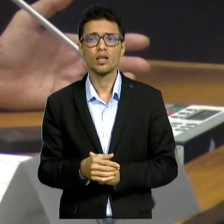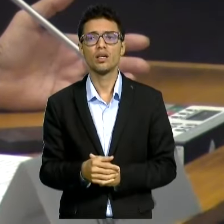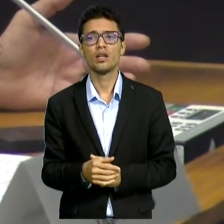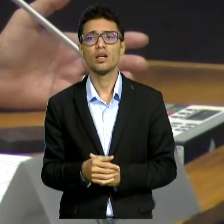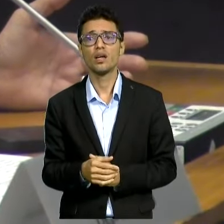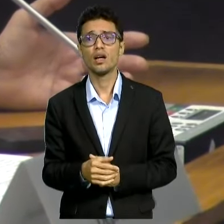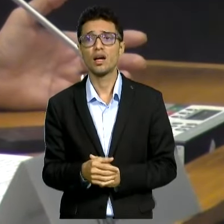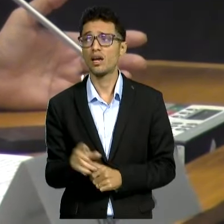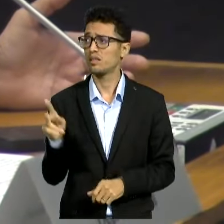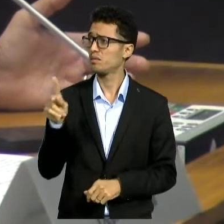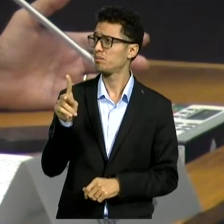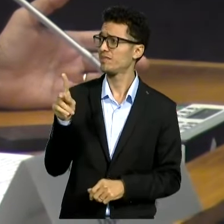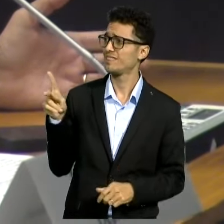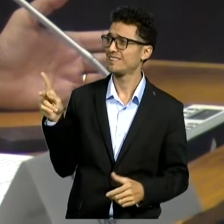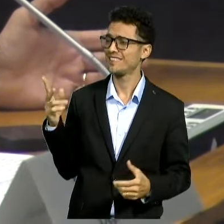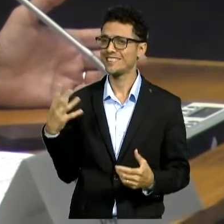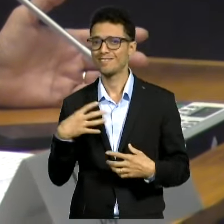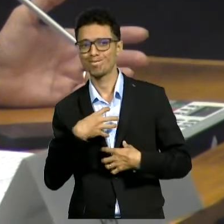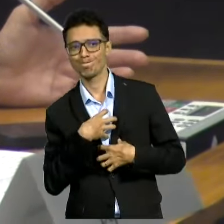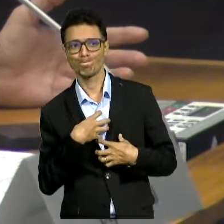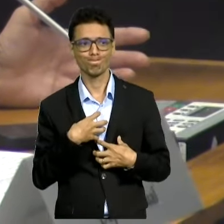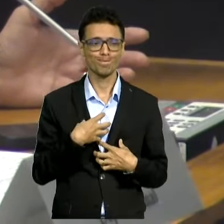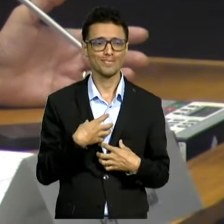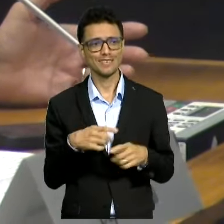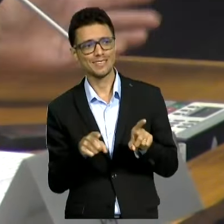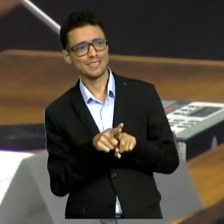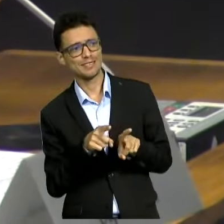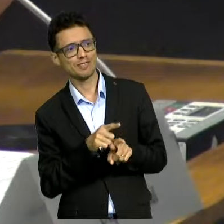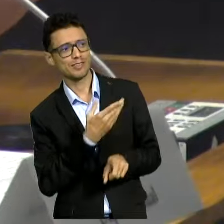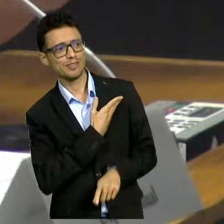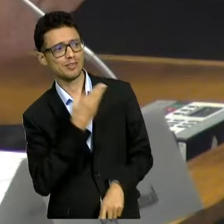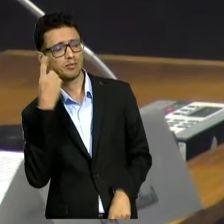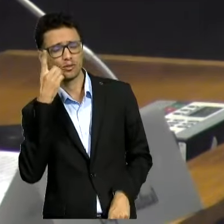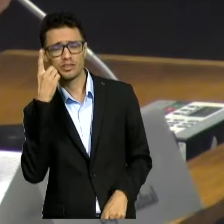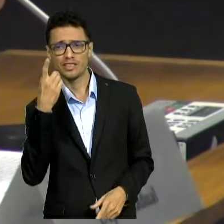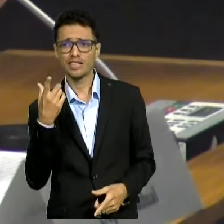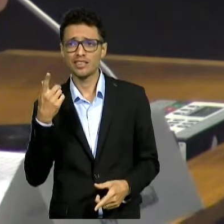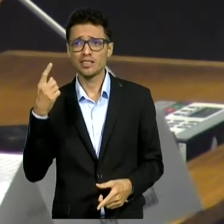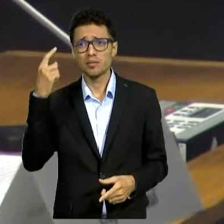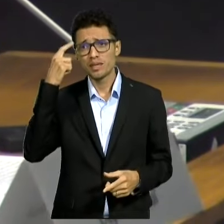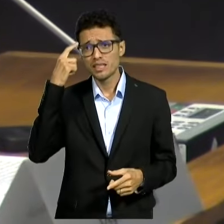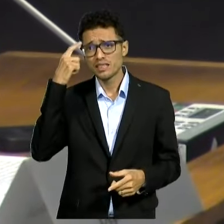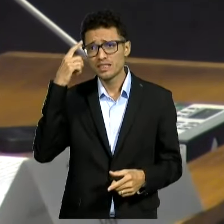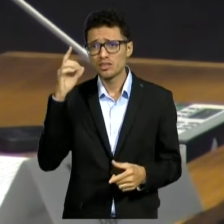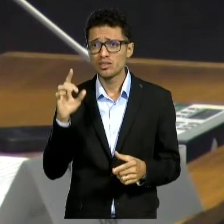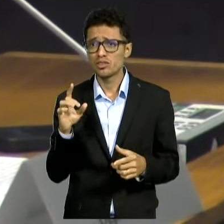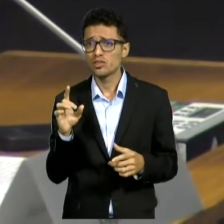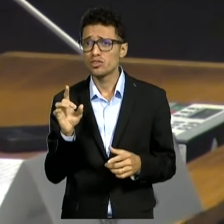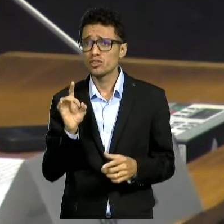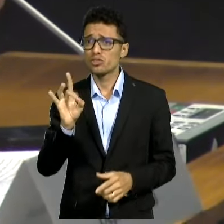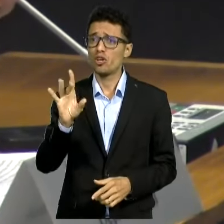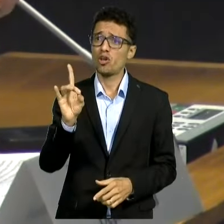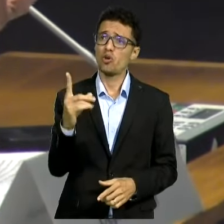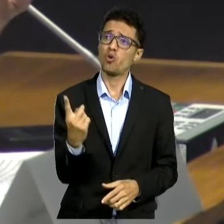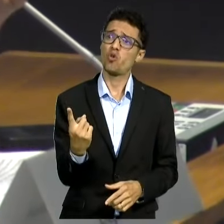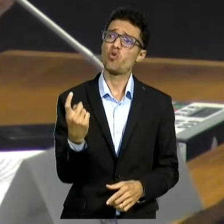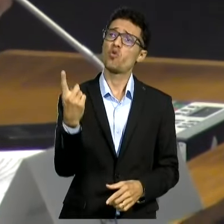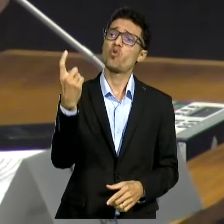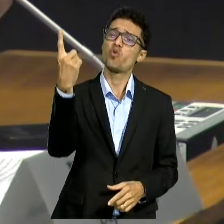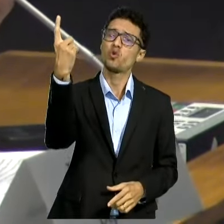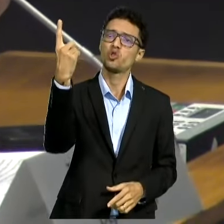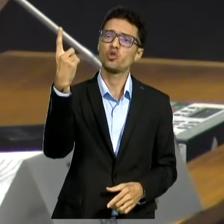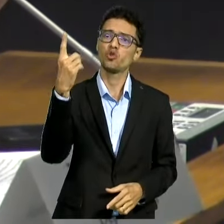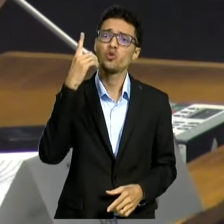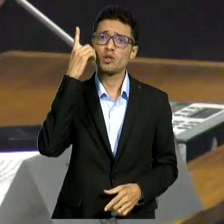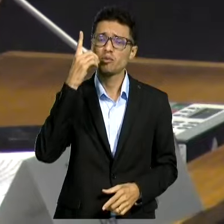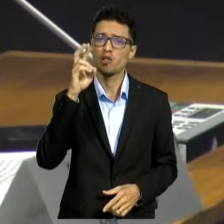numa situação, juntamente com os nossos colegas deputados, como se tivesse a favor somente o senhor, como se tivesse só a Vossa